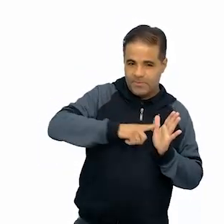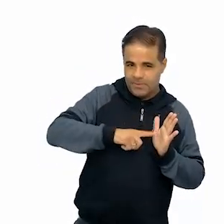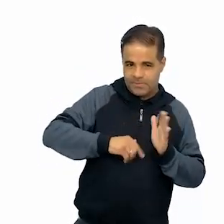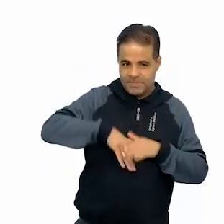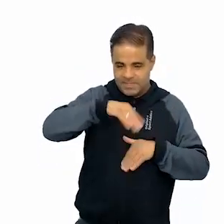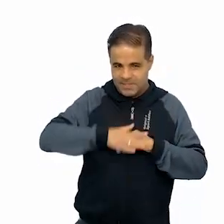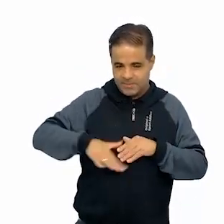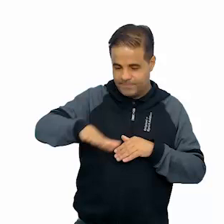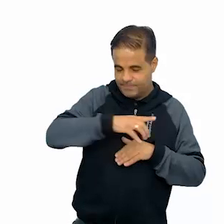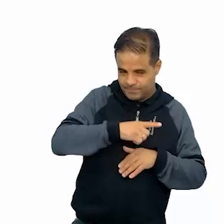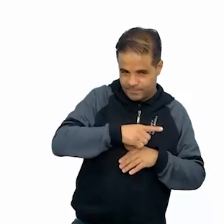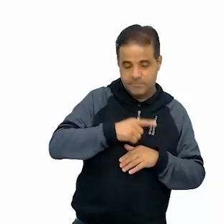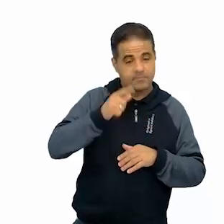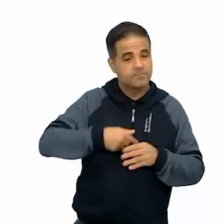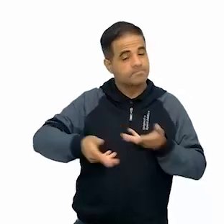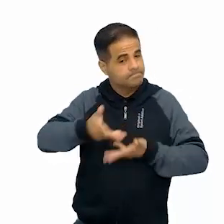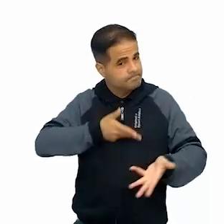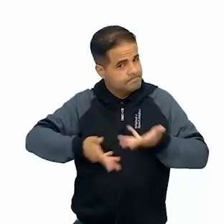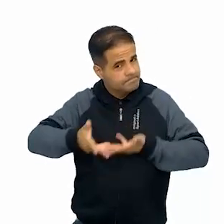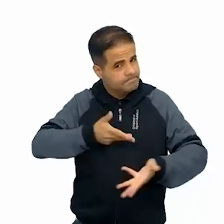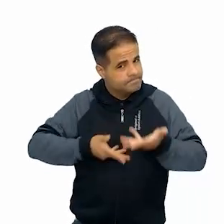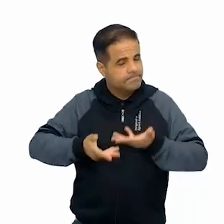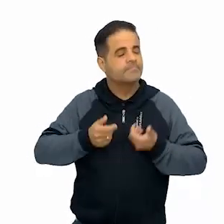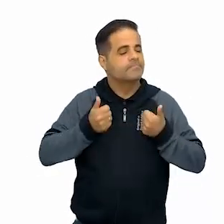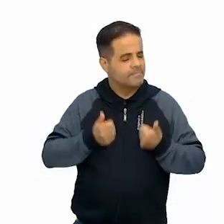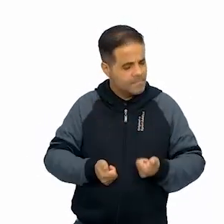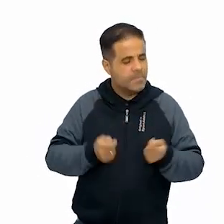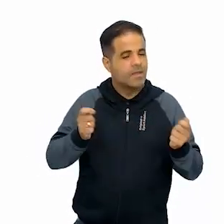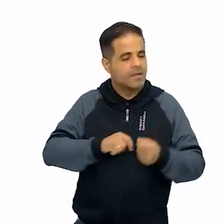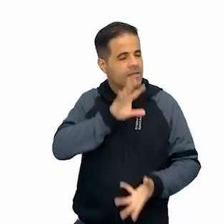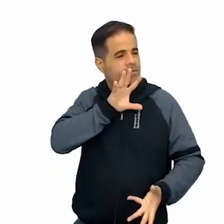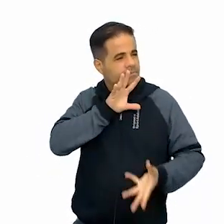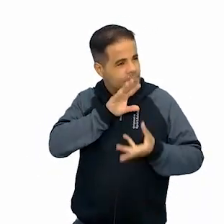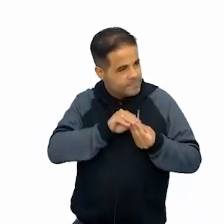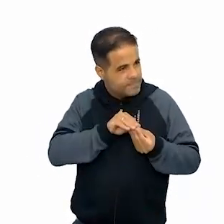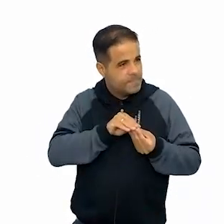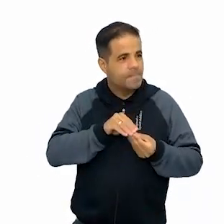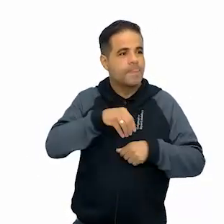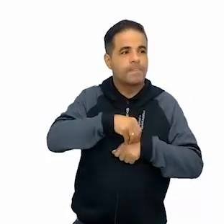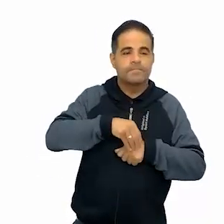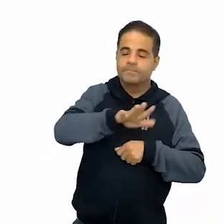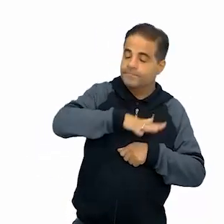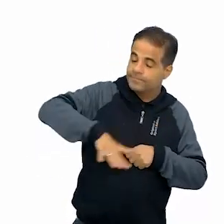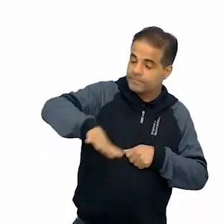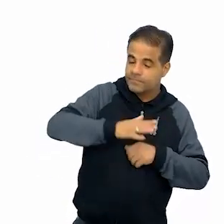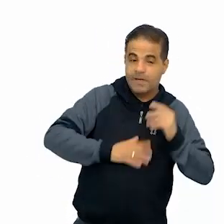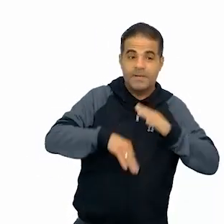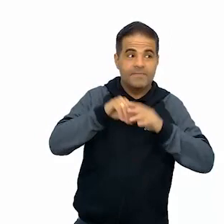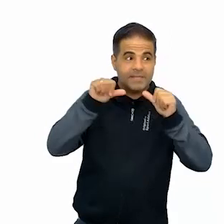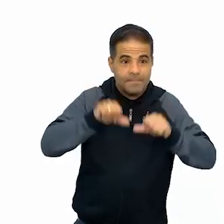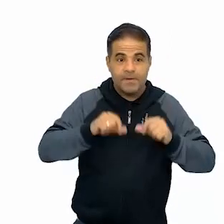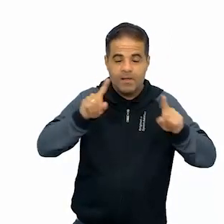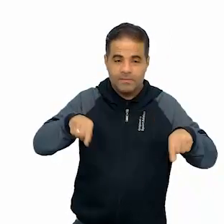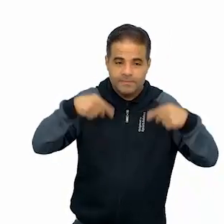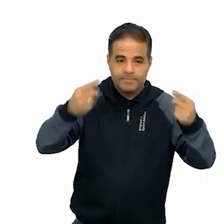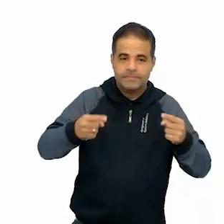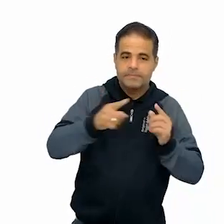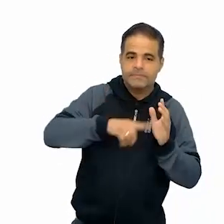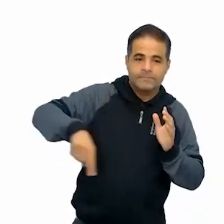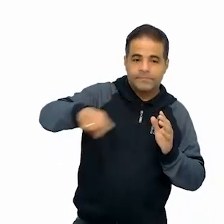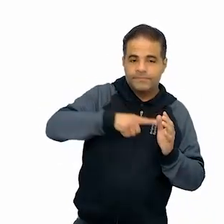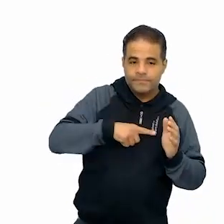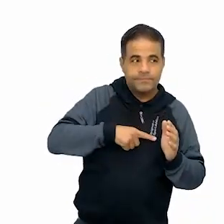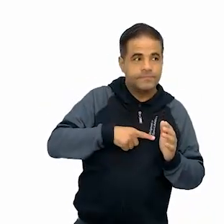leitura pelo estudante em razão da sua estrutura, da brevidade das informações e da possibilidade de antecipar o que está